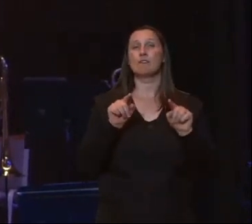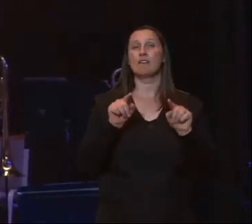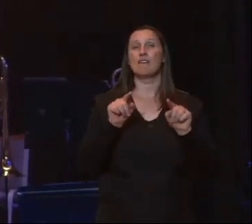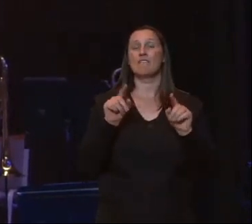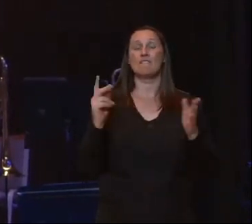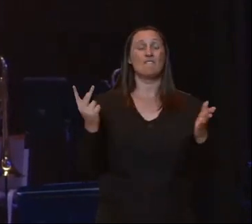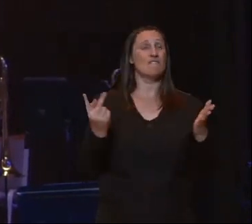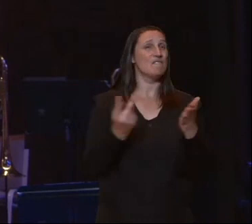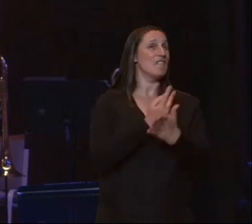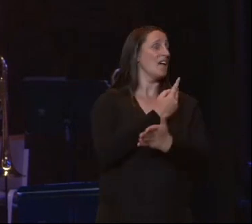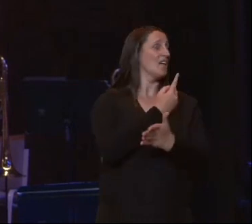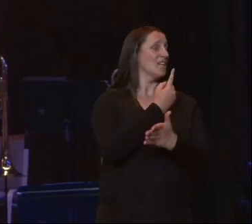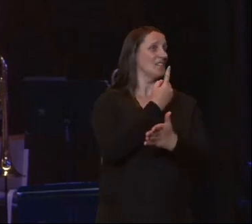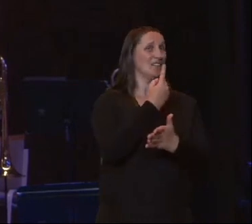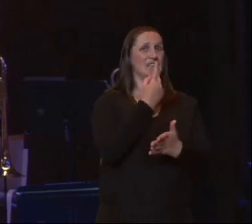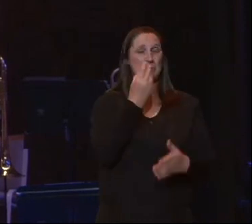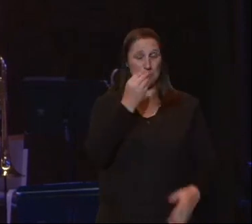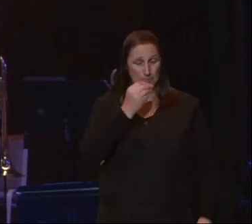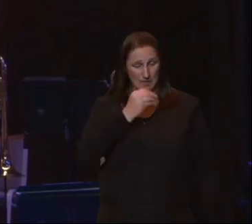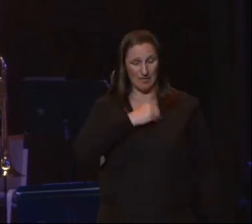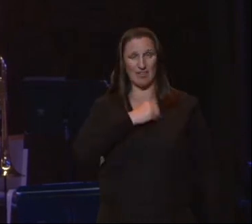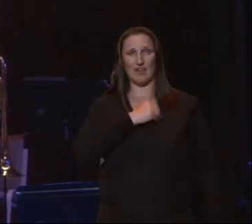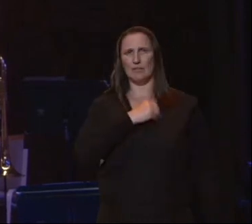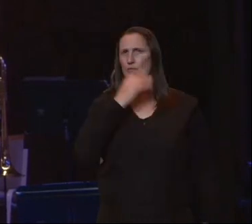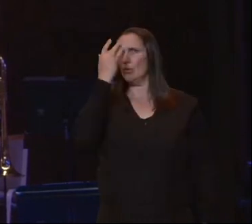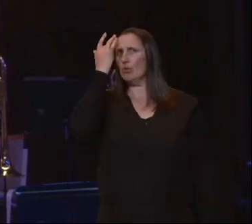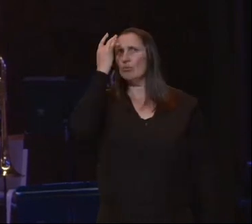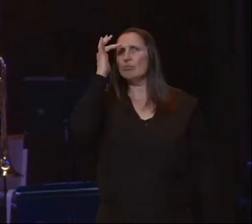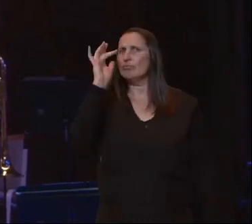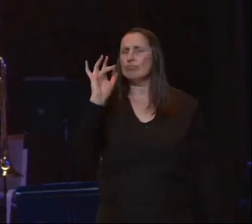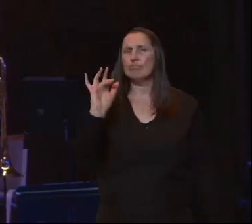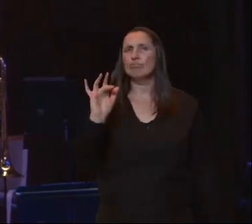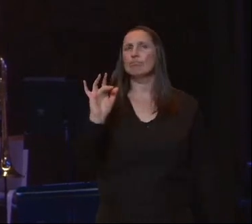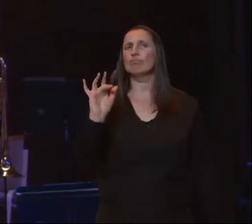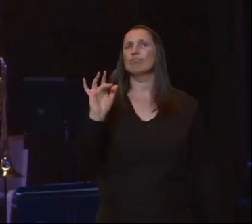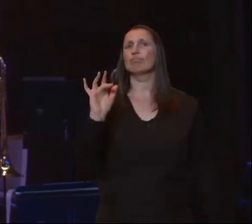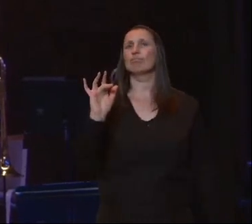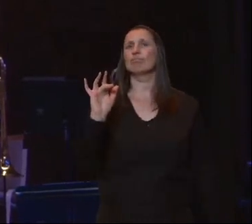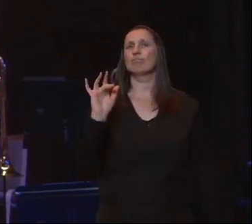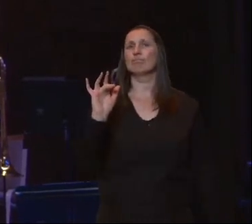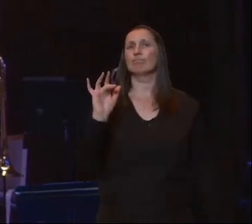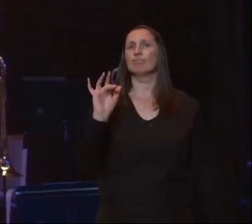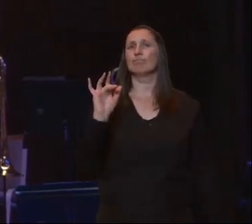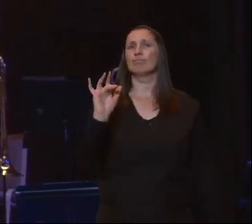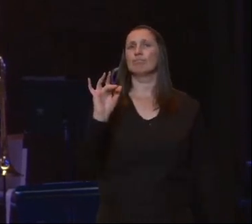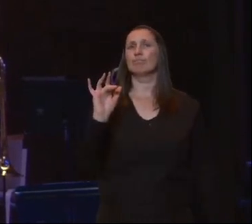falha, pecado. Eu não sei. Eu não posso resolver.